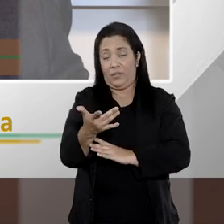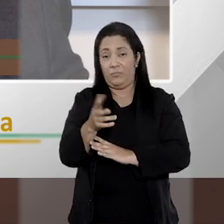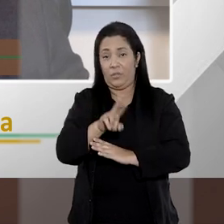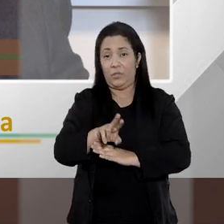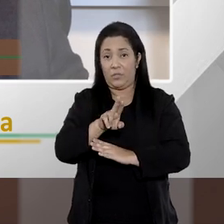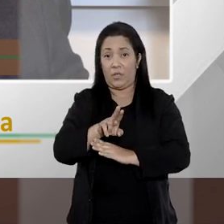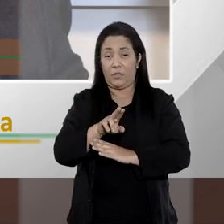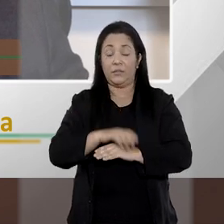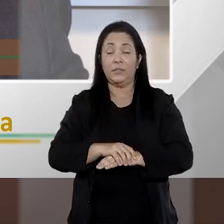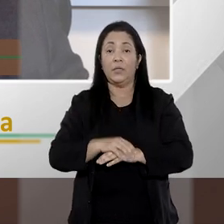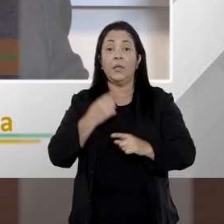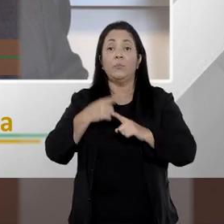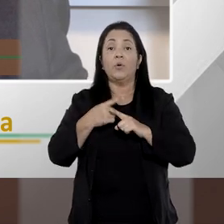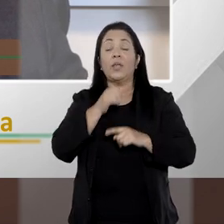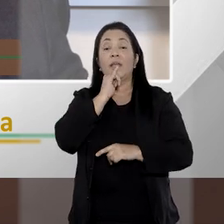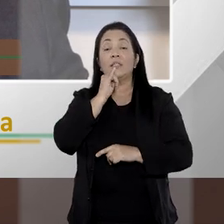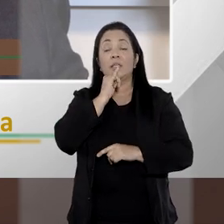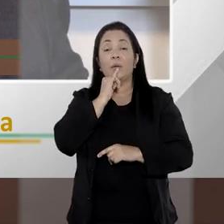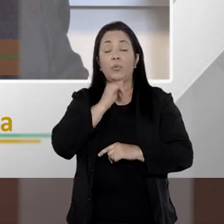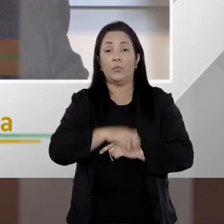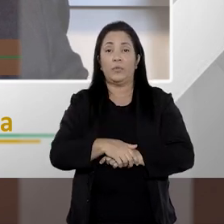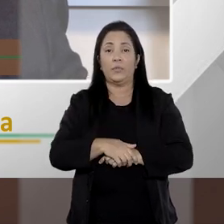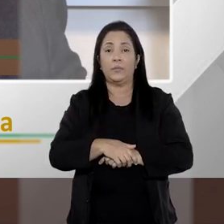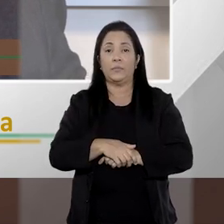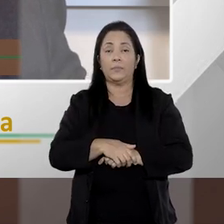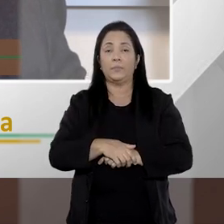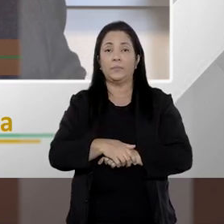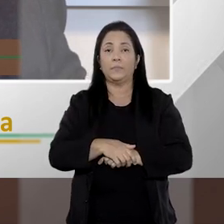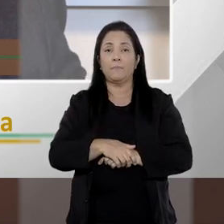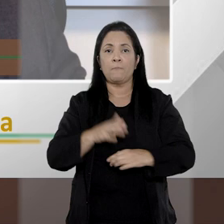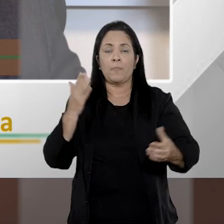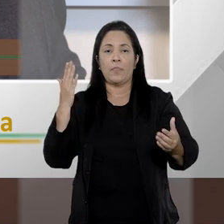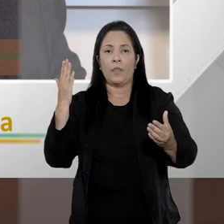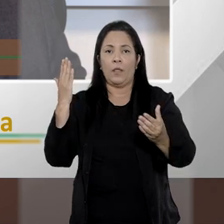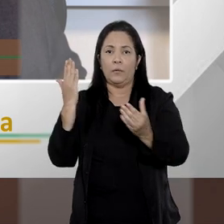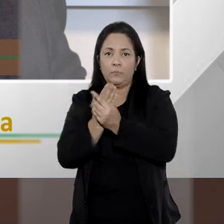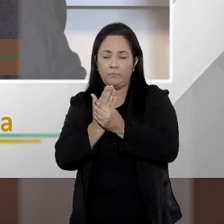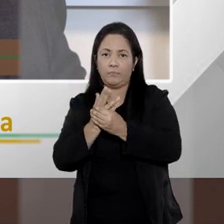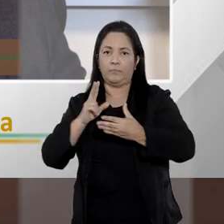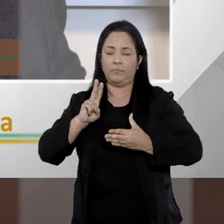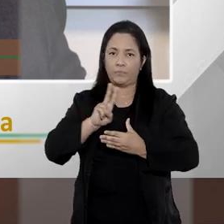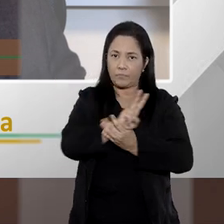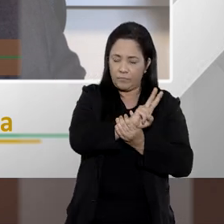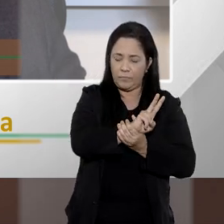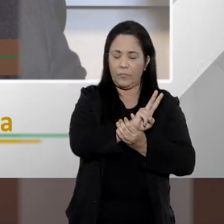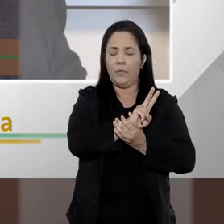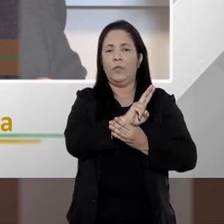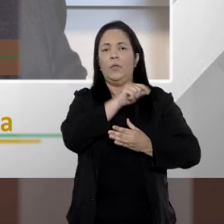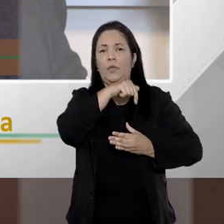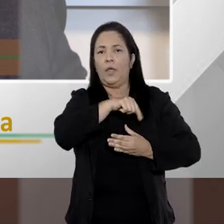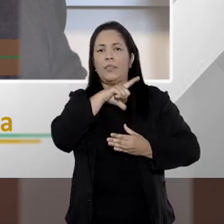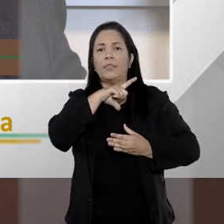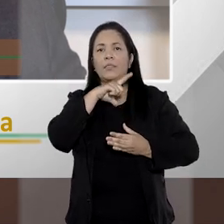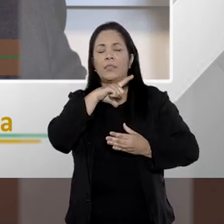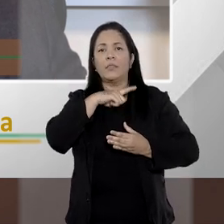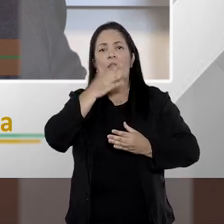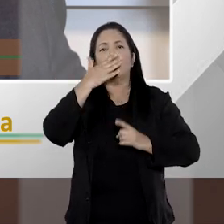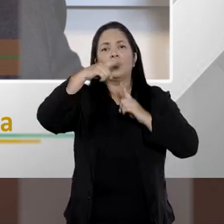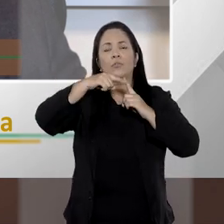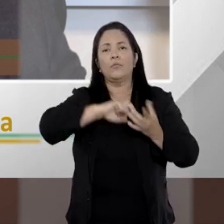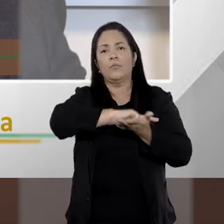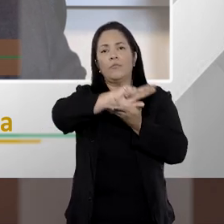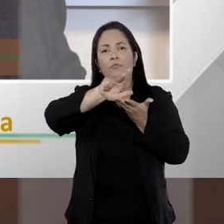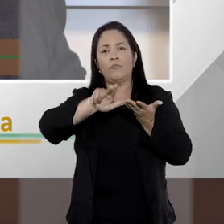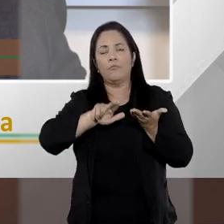da própria prisão domiciliar, quando, por exemplo, a medida restritiva aplicada em razão variadas é